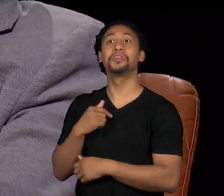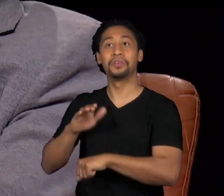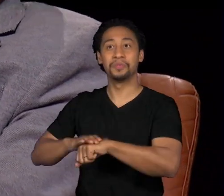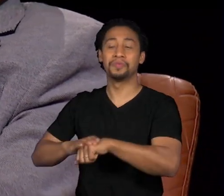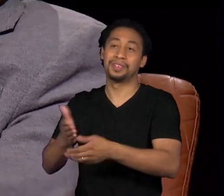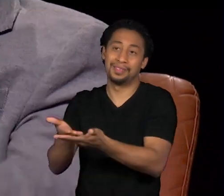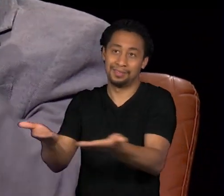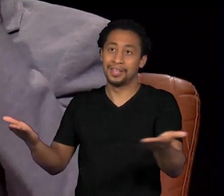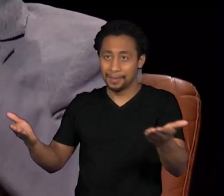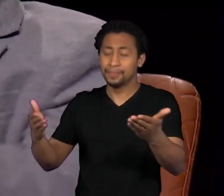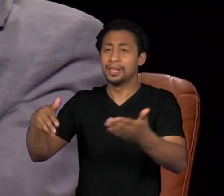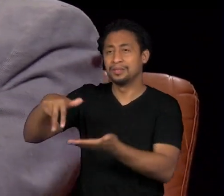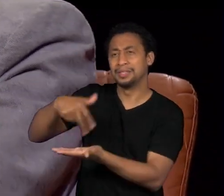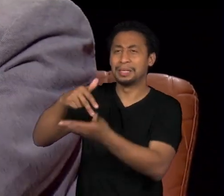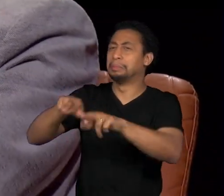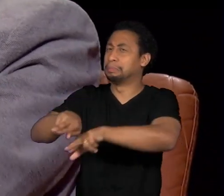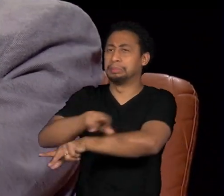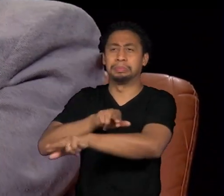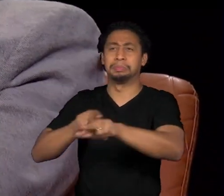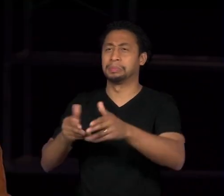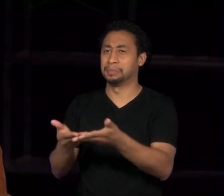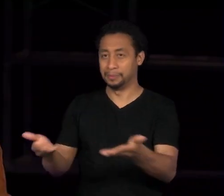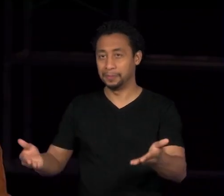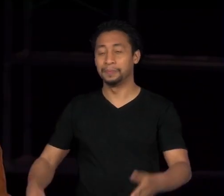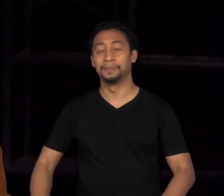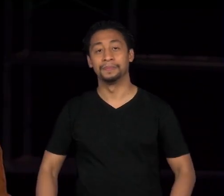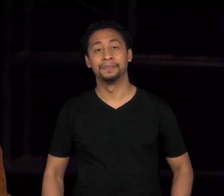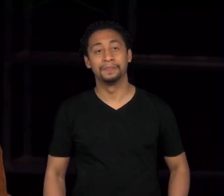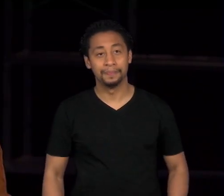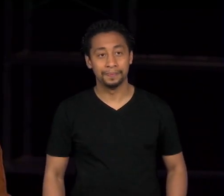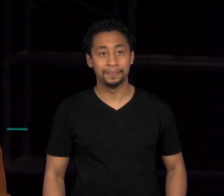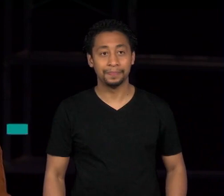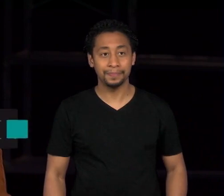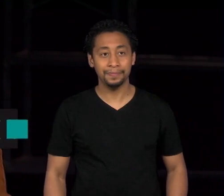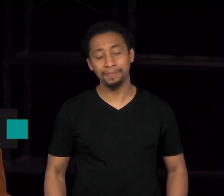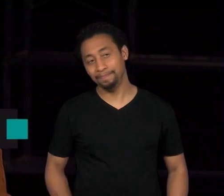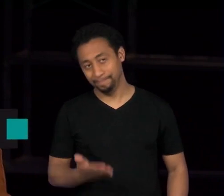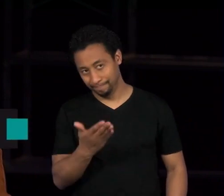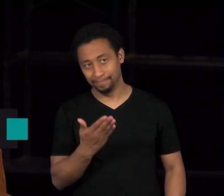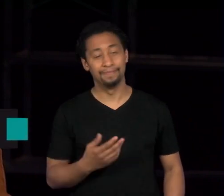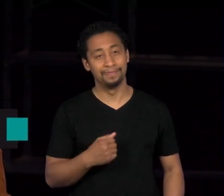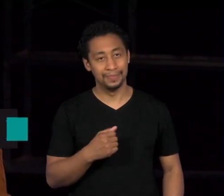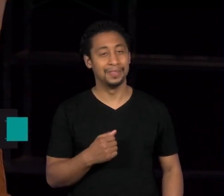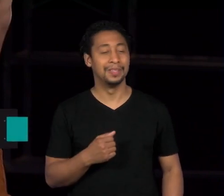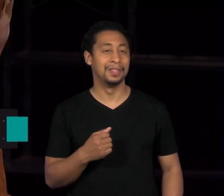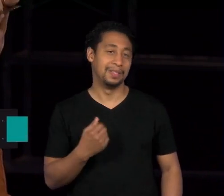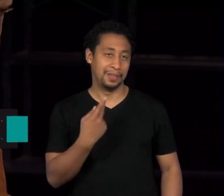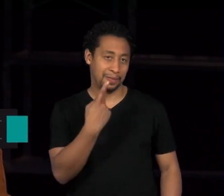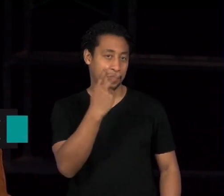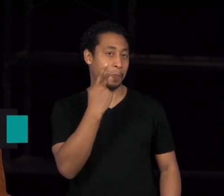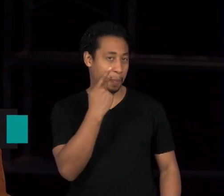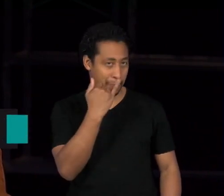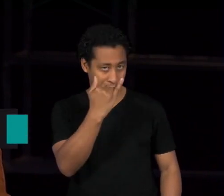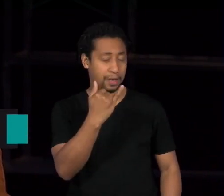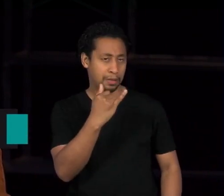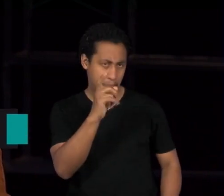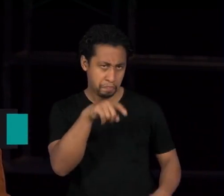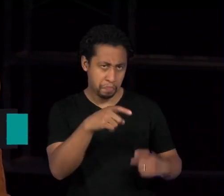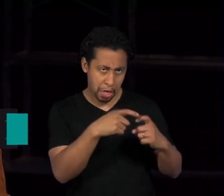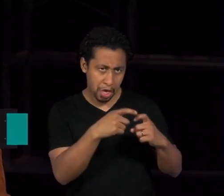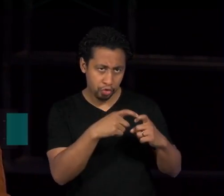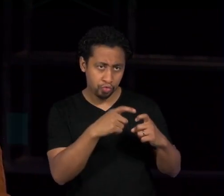Maracatu etc e etc você é filho de médico né Foi um jovem aí de classe média que estudava